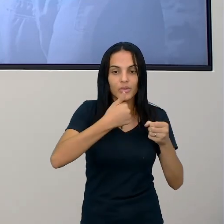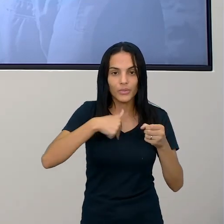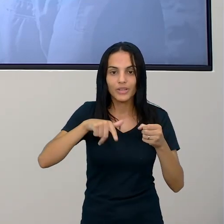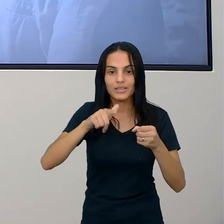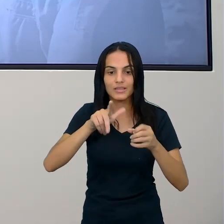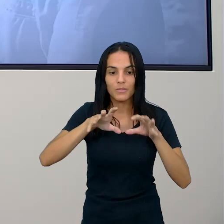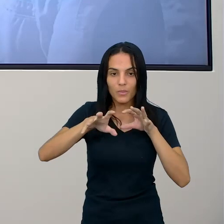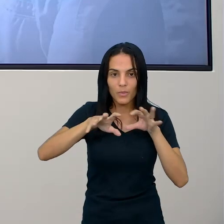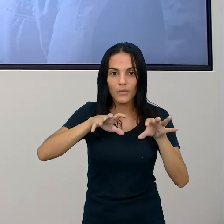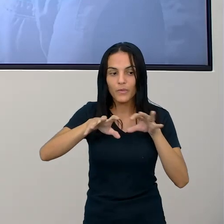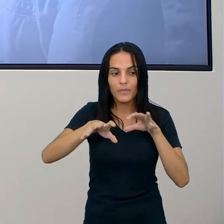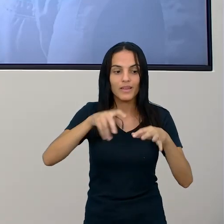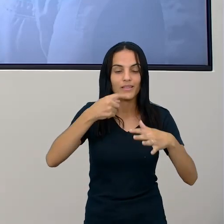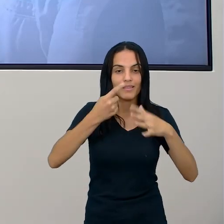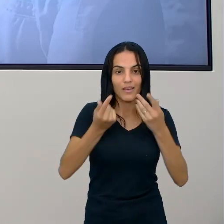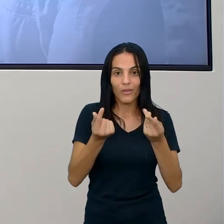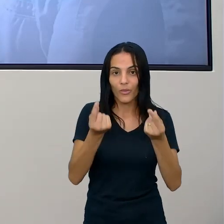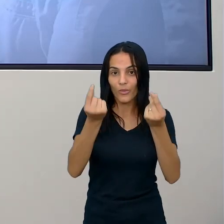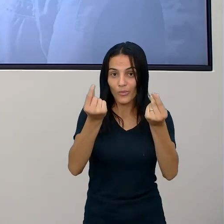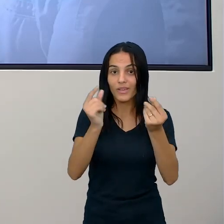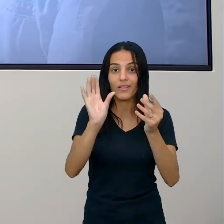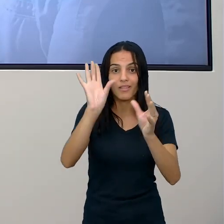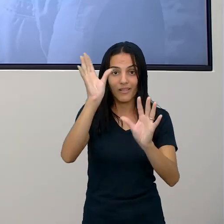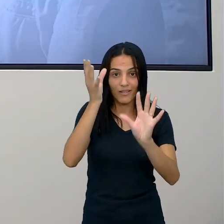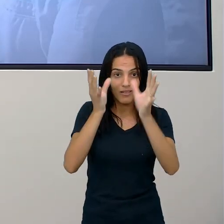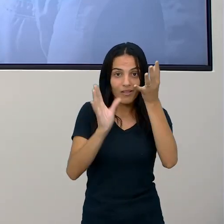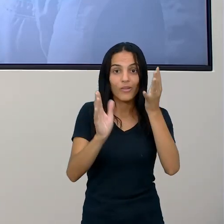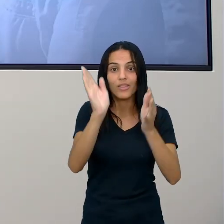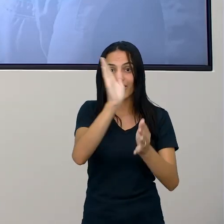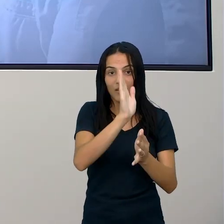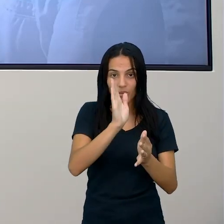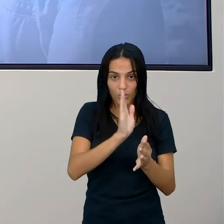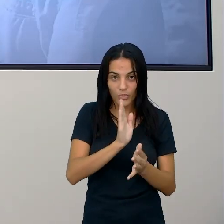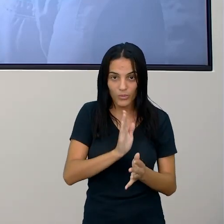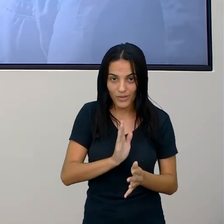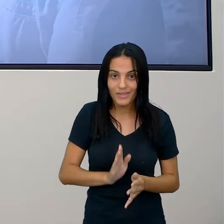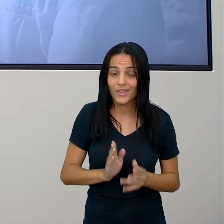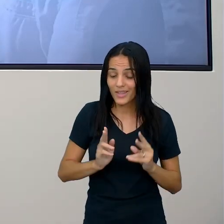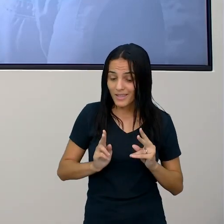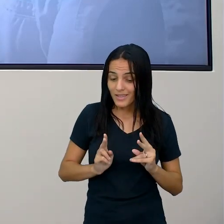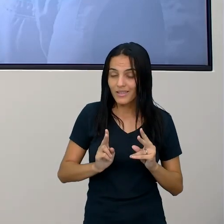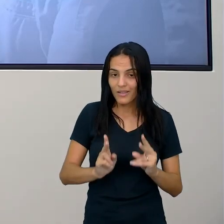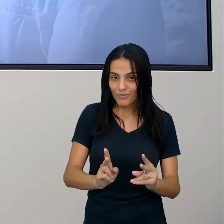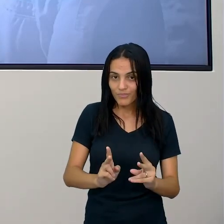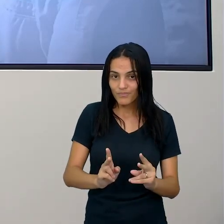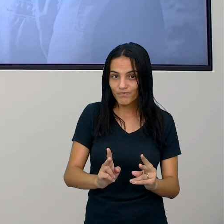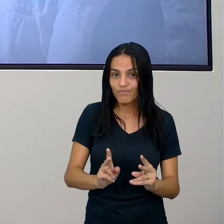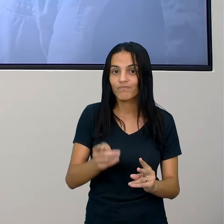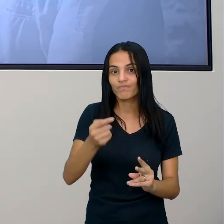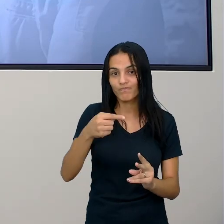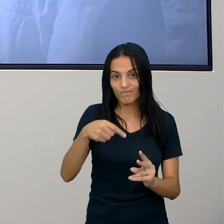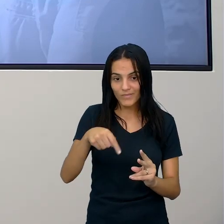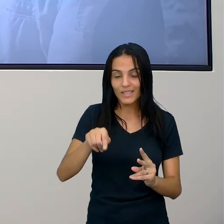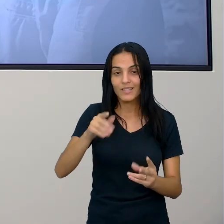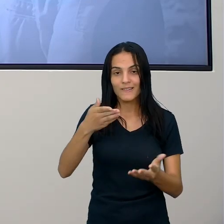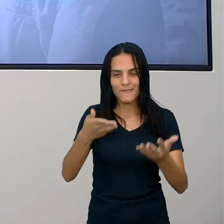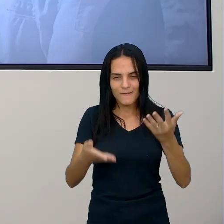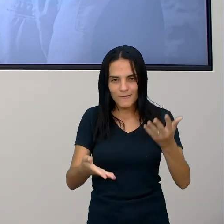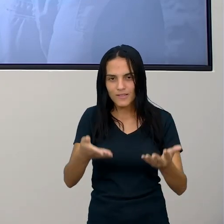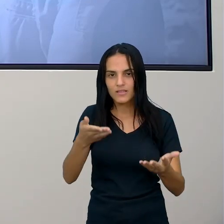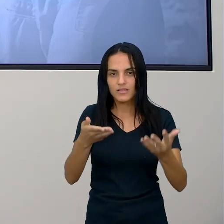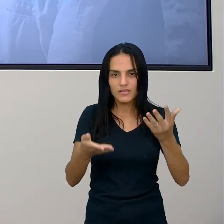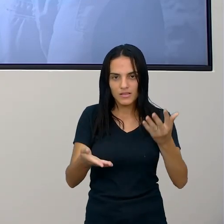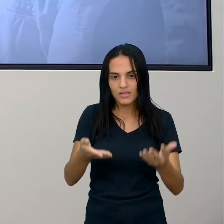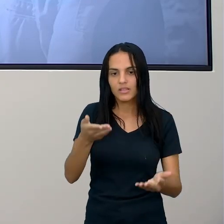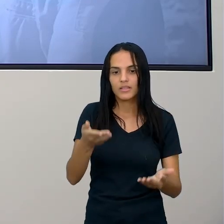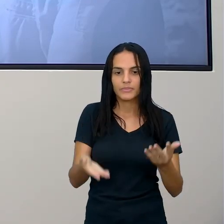movimentos econômicos que acontecem no Brasil tão frequentemente, que oscila tanto, né? Então